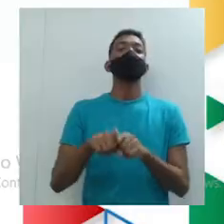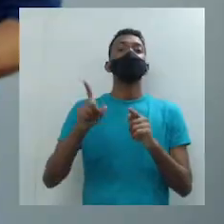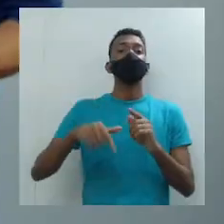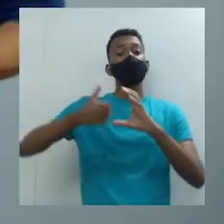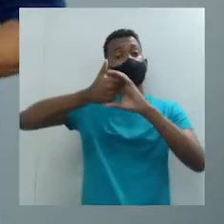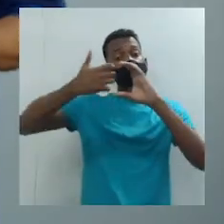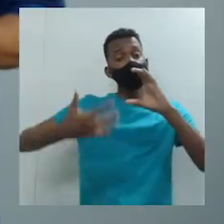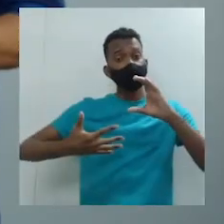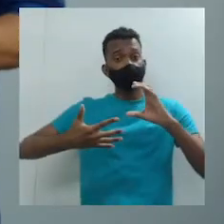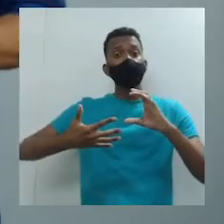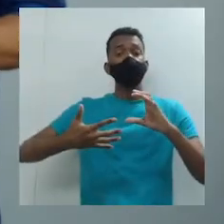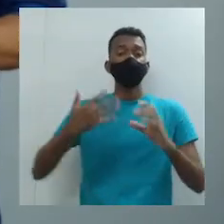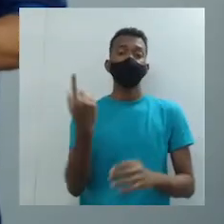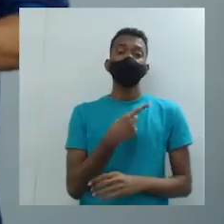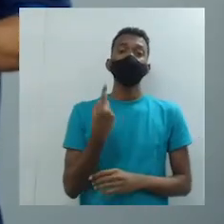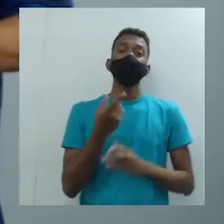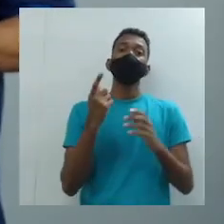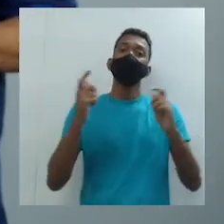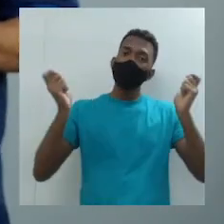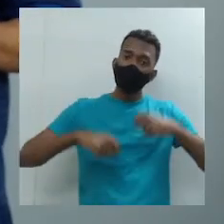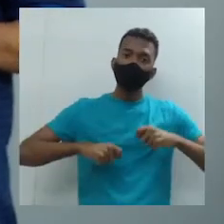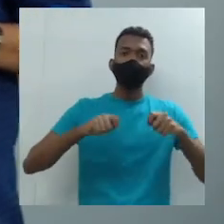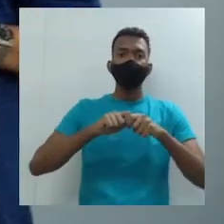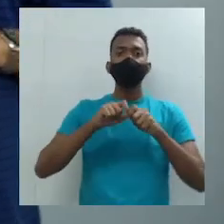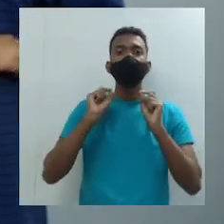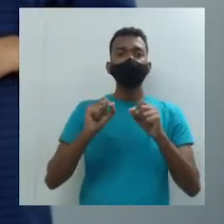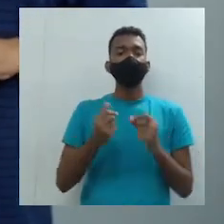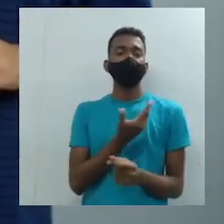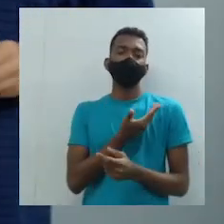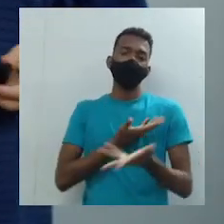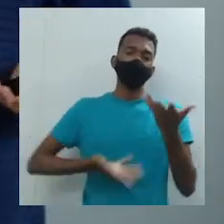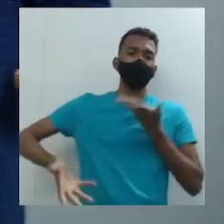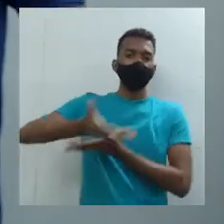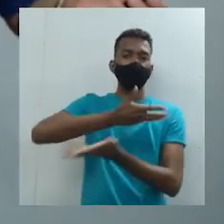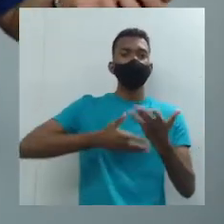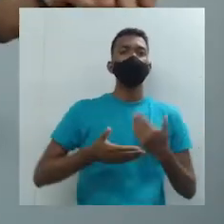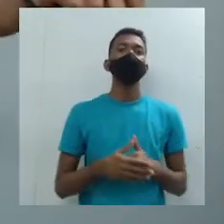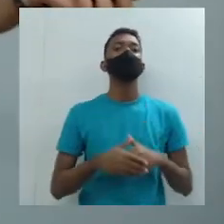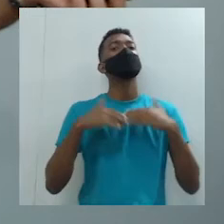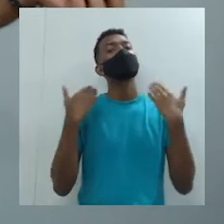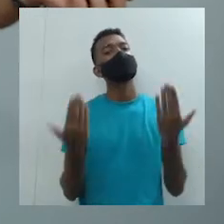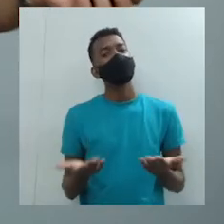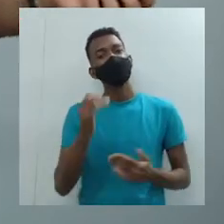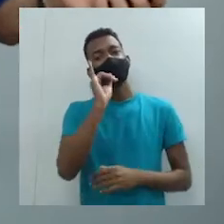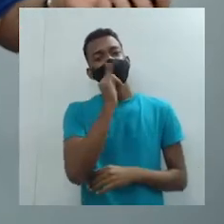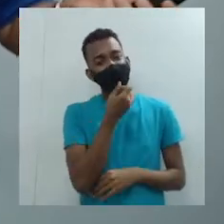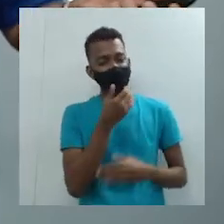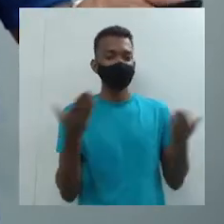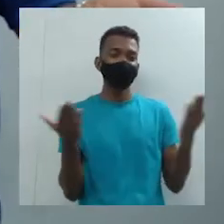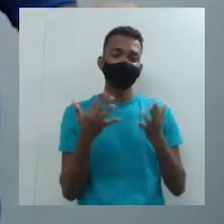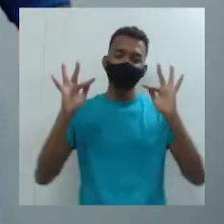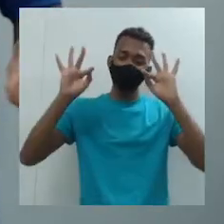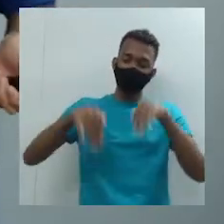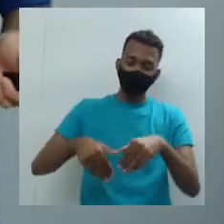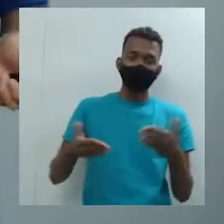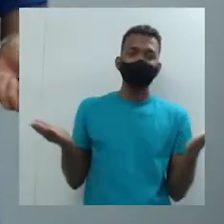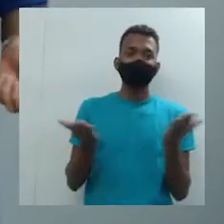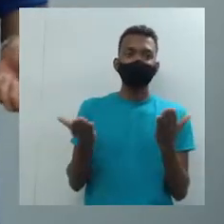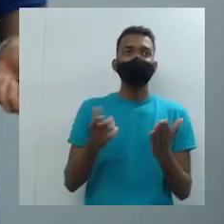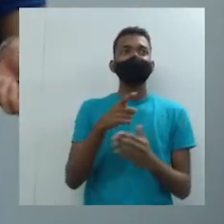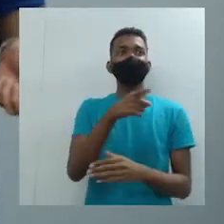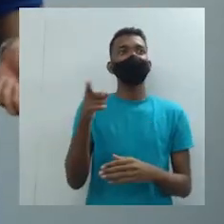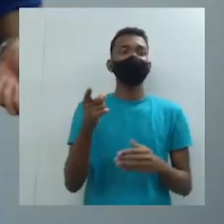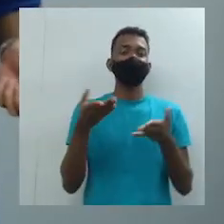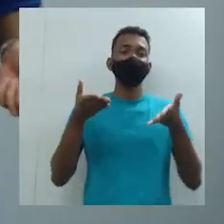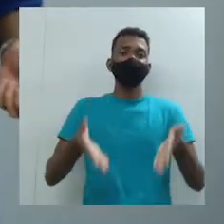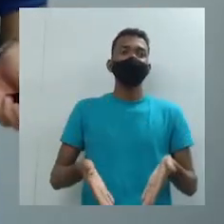Filho, pessoal, era justamente essa capacidade de fazer amigos. Então, infelizmente, por hoje é só. E fica